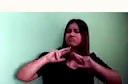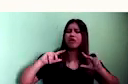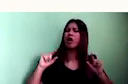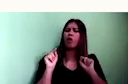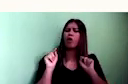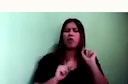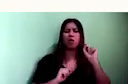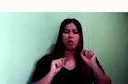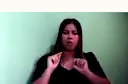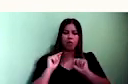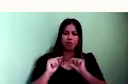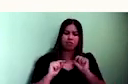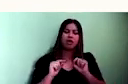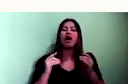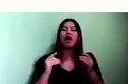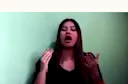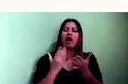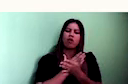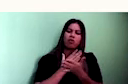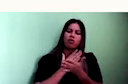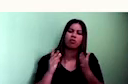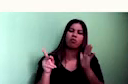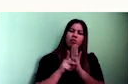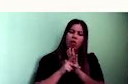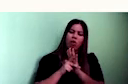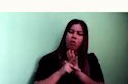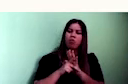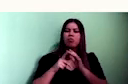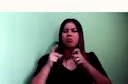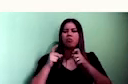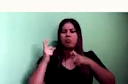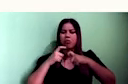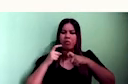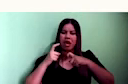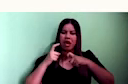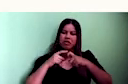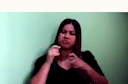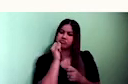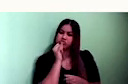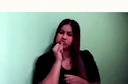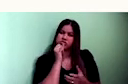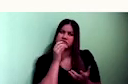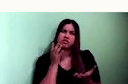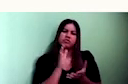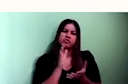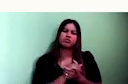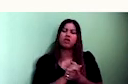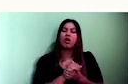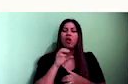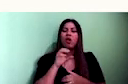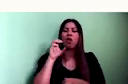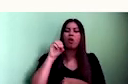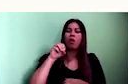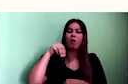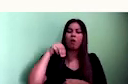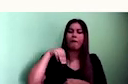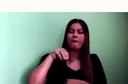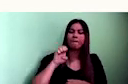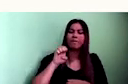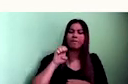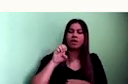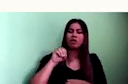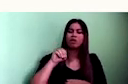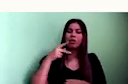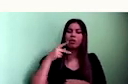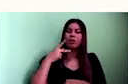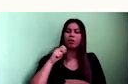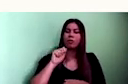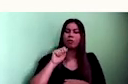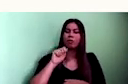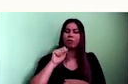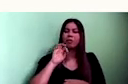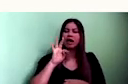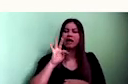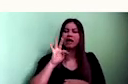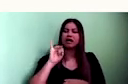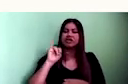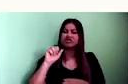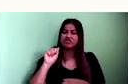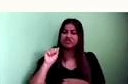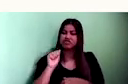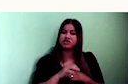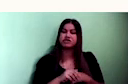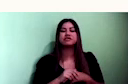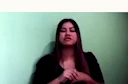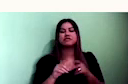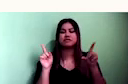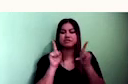médicos complexos, né? Então, quais são eles? Você já deve ter ouvido falar, né? Homeopatia, como foi o que eu falei que eu me especializei, mas também